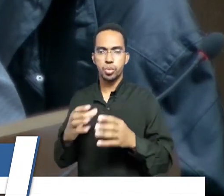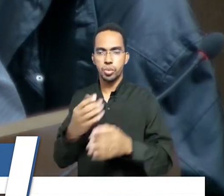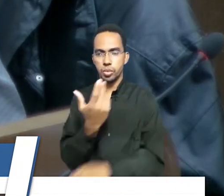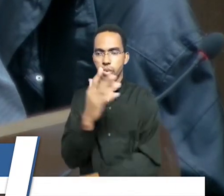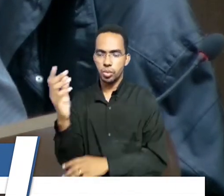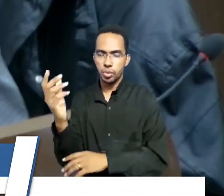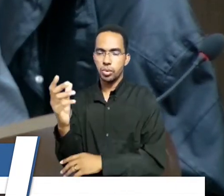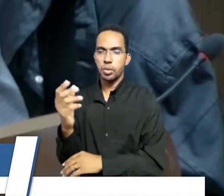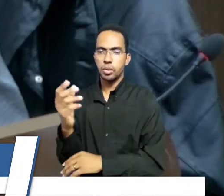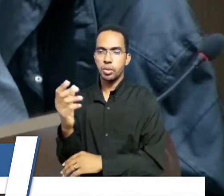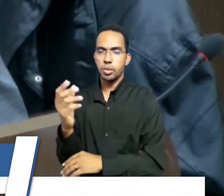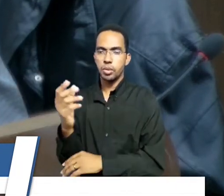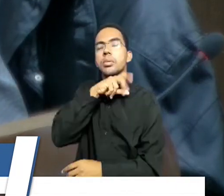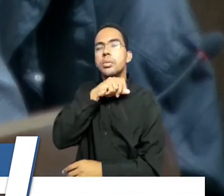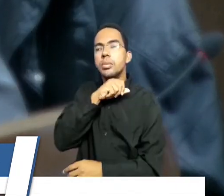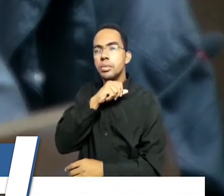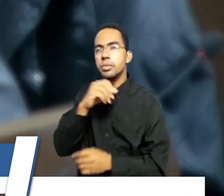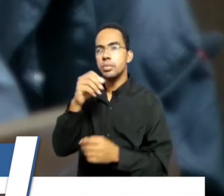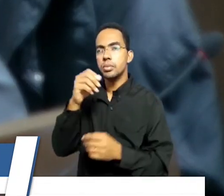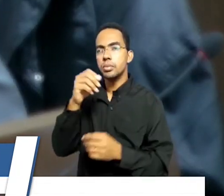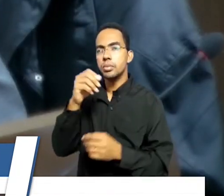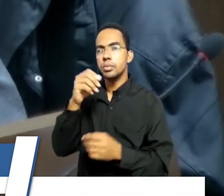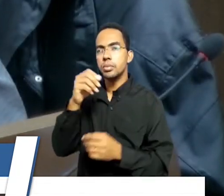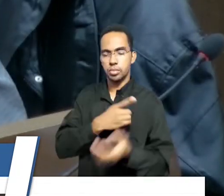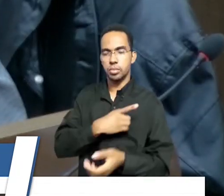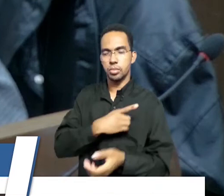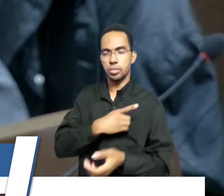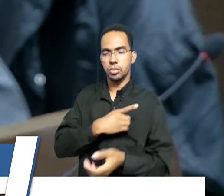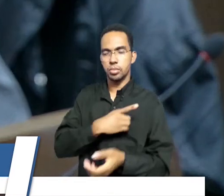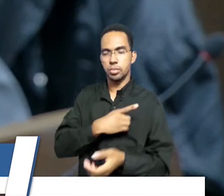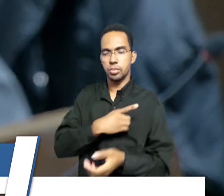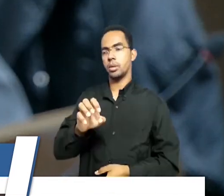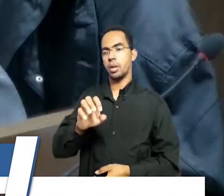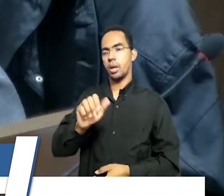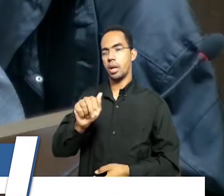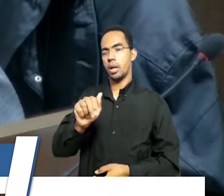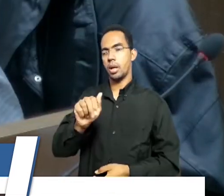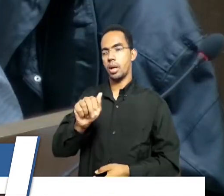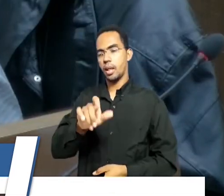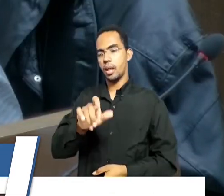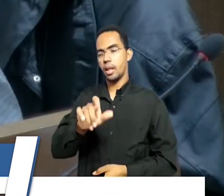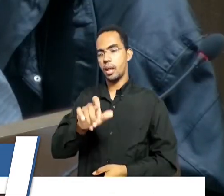deputado Arnaldo Jardini, conseguiu uma emenda aí para duas viaturas. Uma delas será